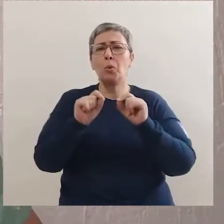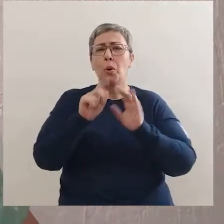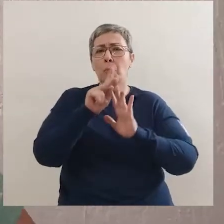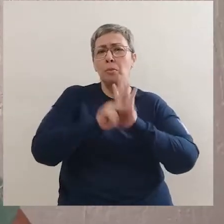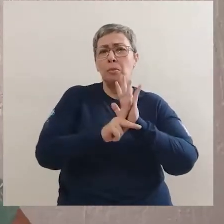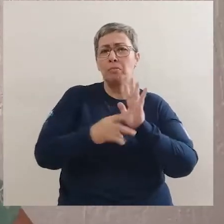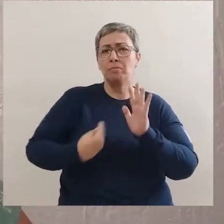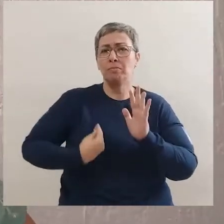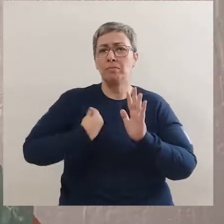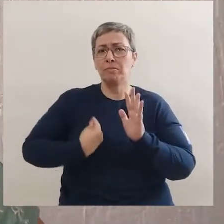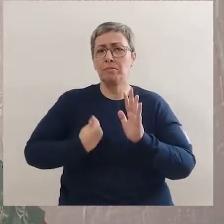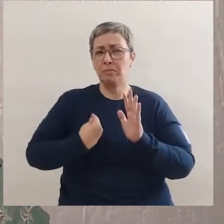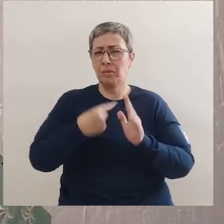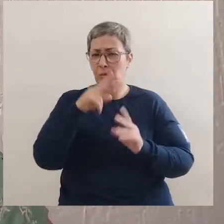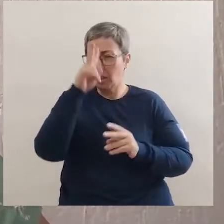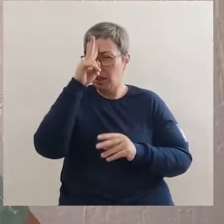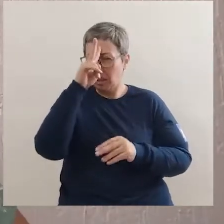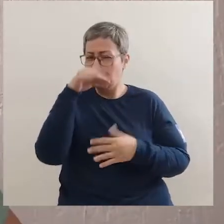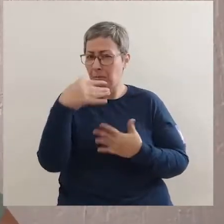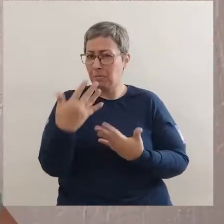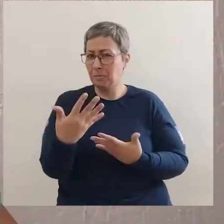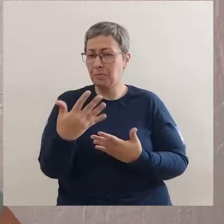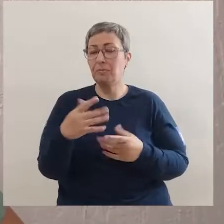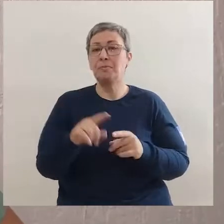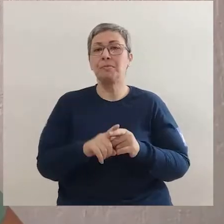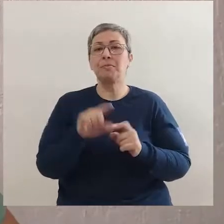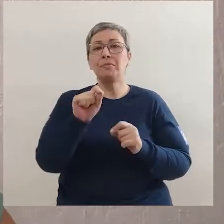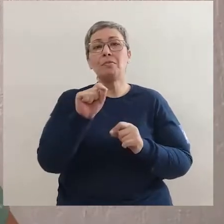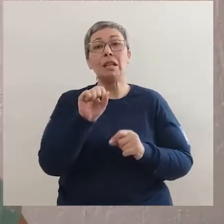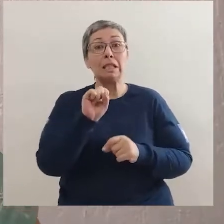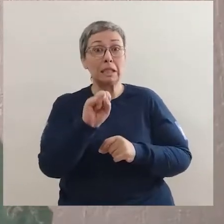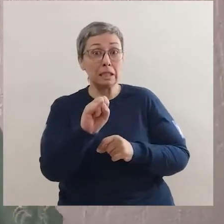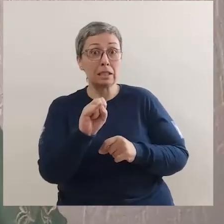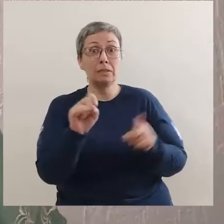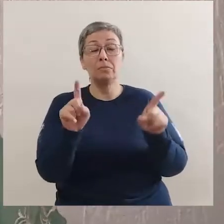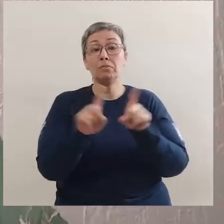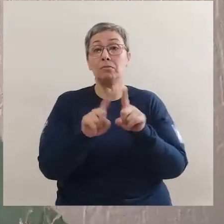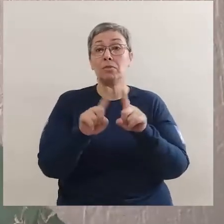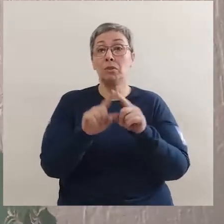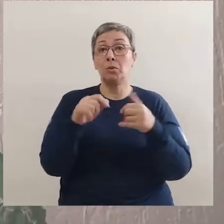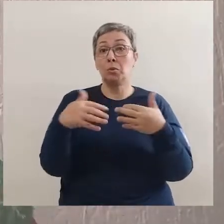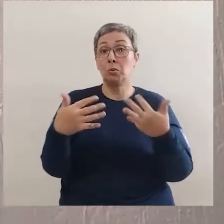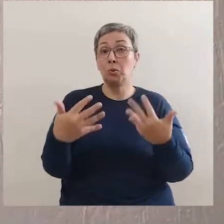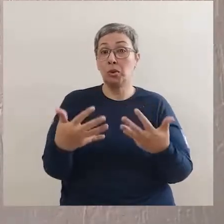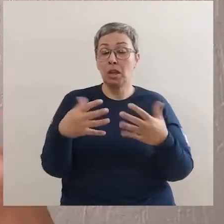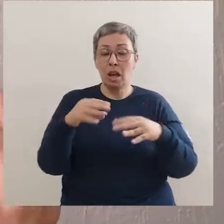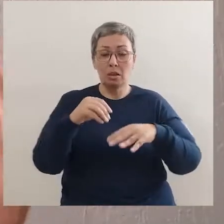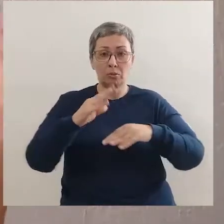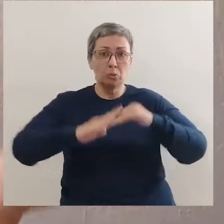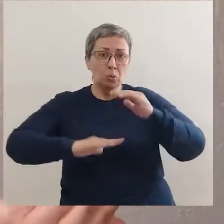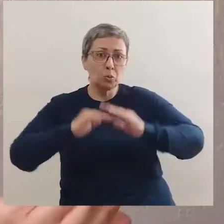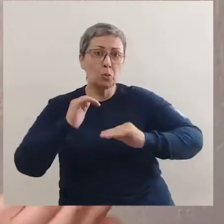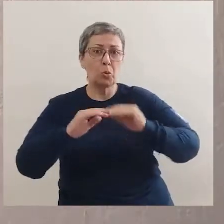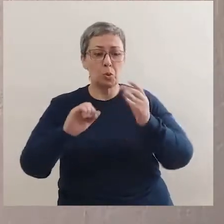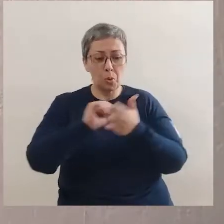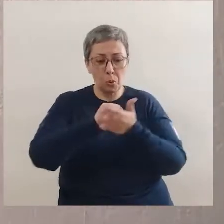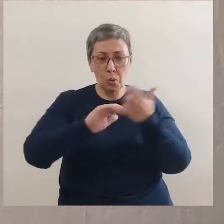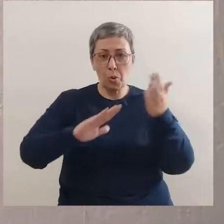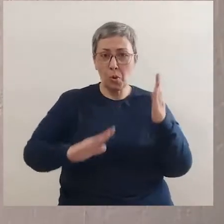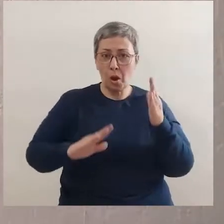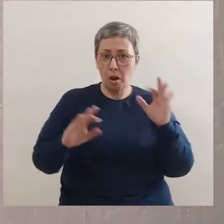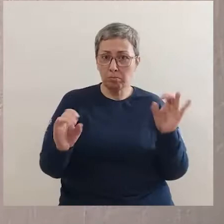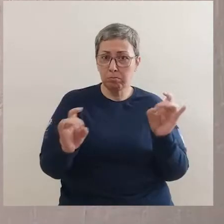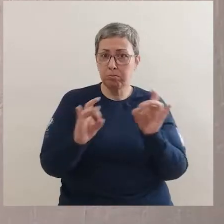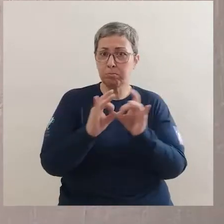vida, acho que vocês se lembram, né? Caso vocês tenham então aí feito as atividades que foram propostas nos